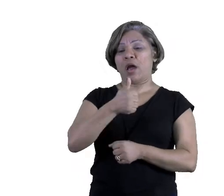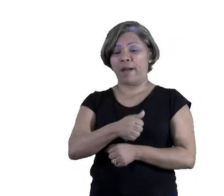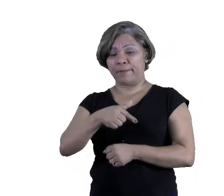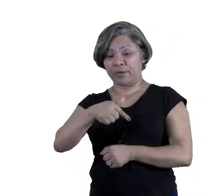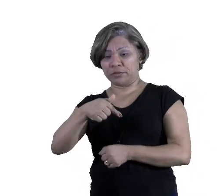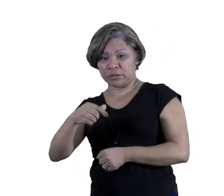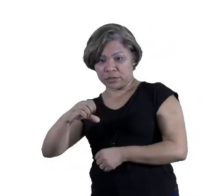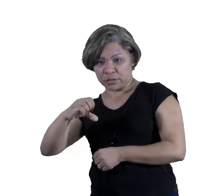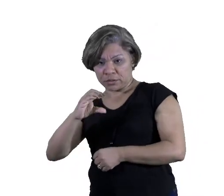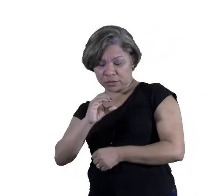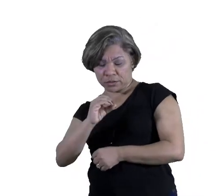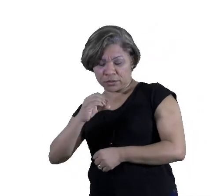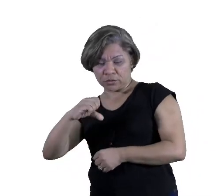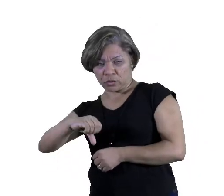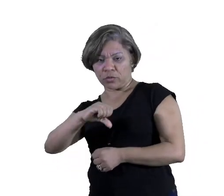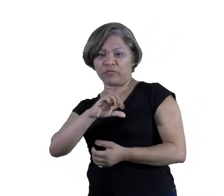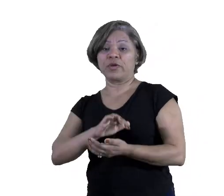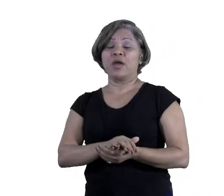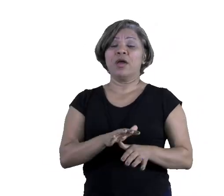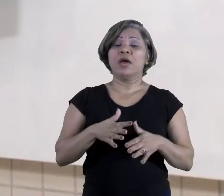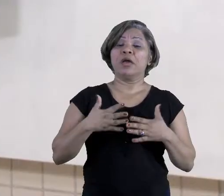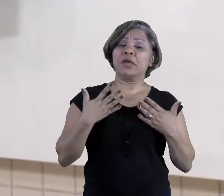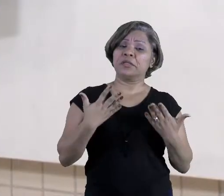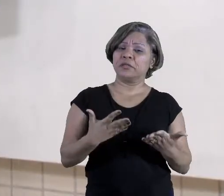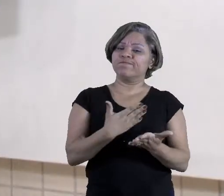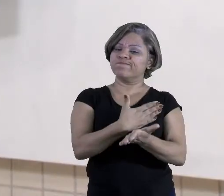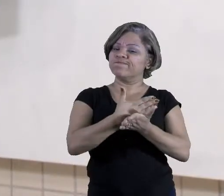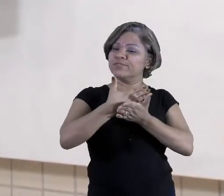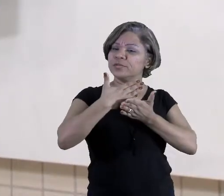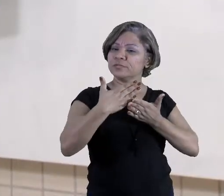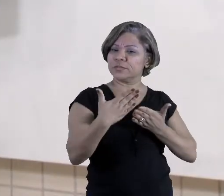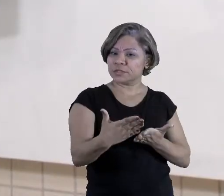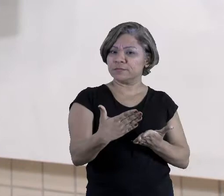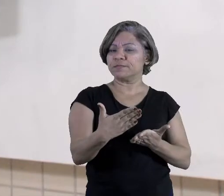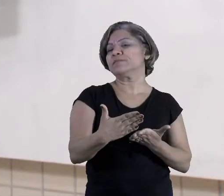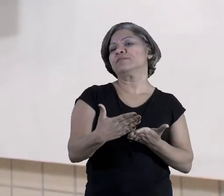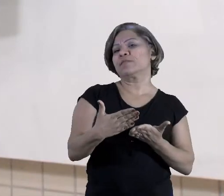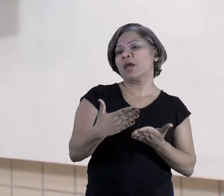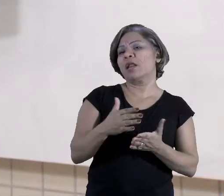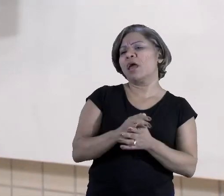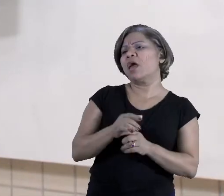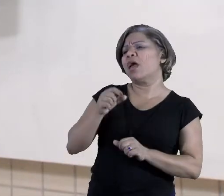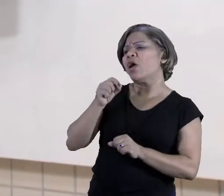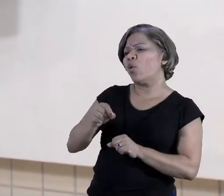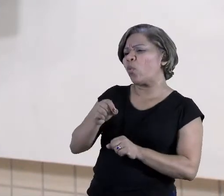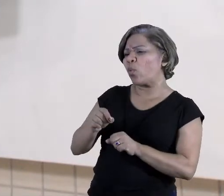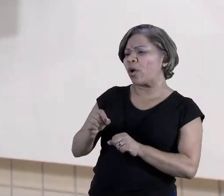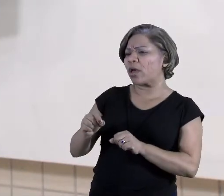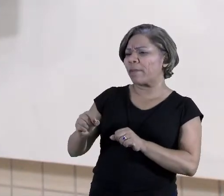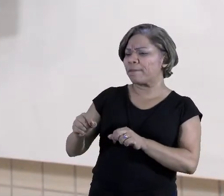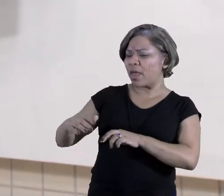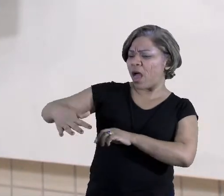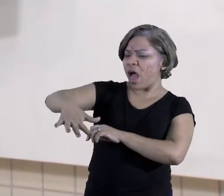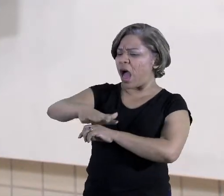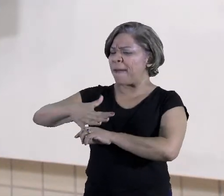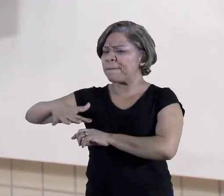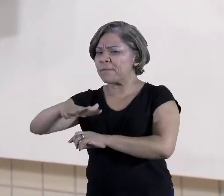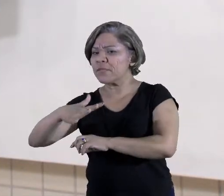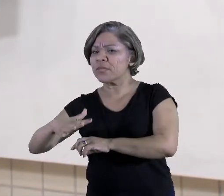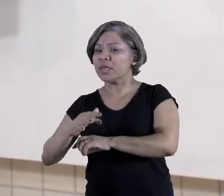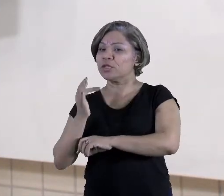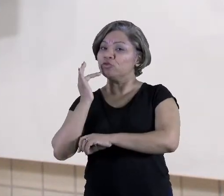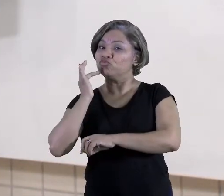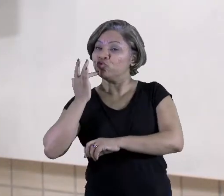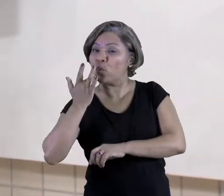eram chamados de Emboabas, né, nas minas de ouro. Essas minas de ouro foram descobertas pelos paulistas. Os paulistas,